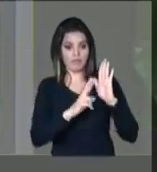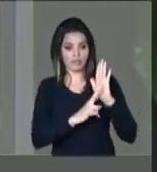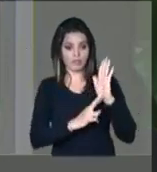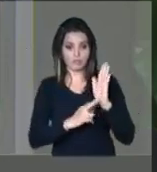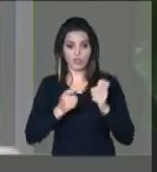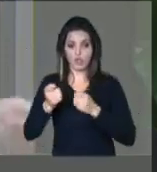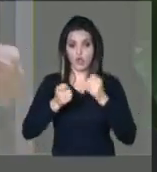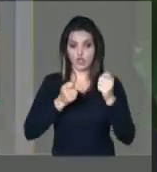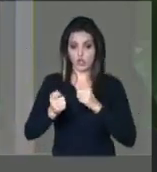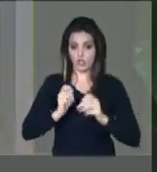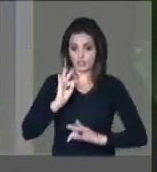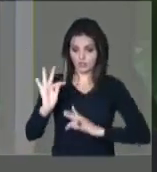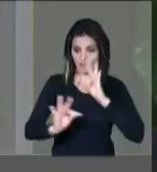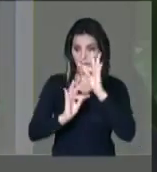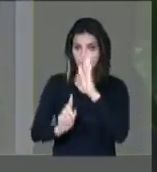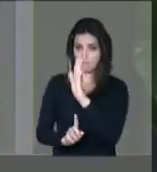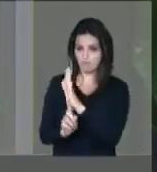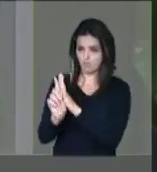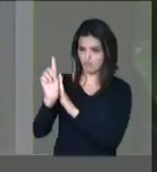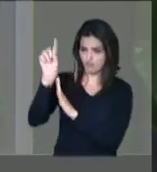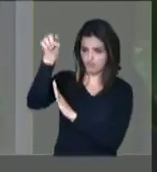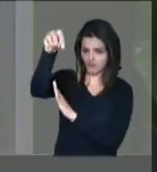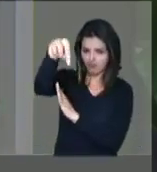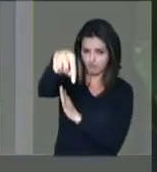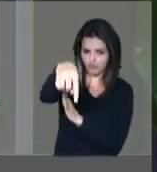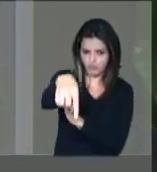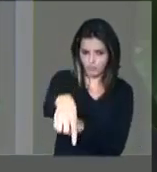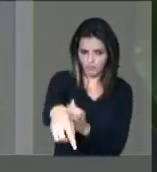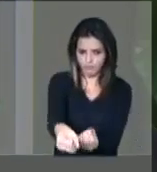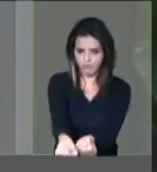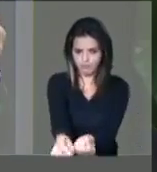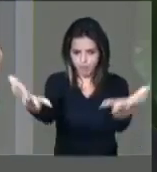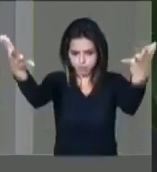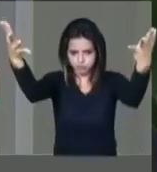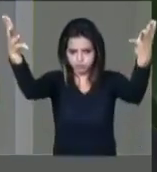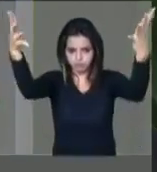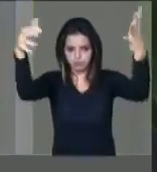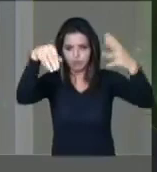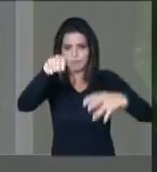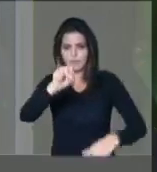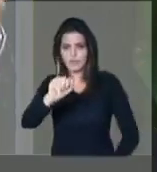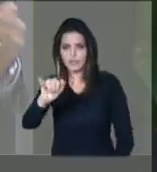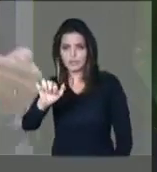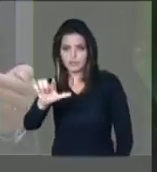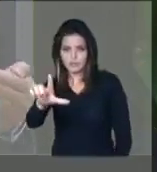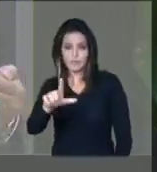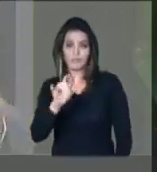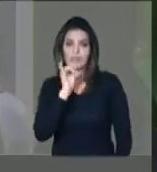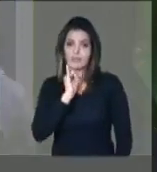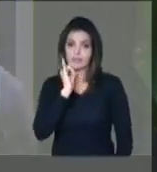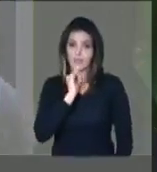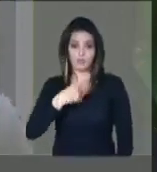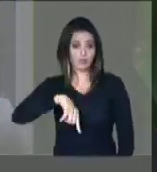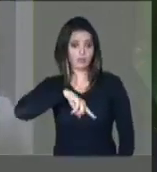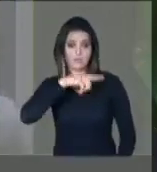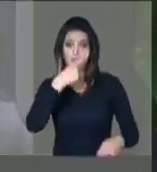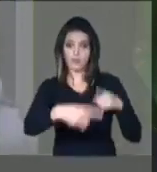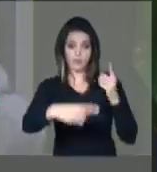mísseis, o que nos impede, na prática, de celebrar acordos com China,